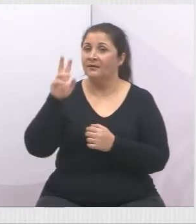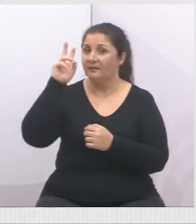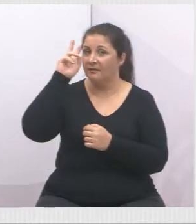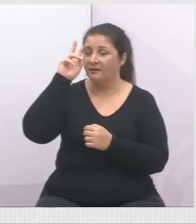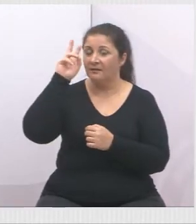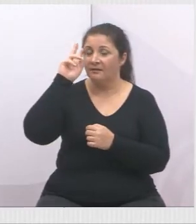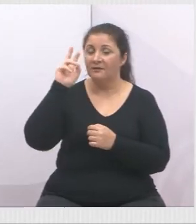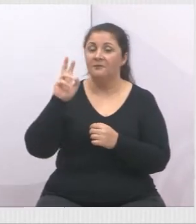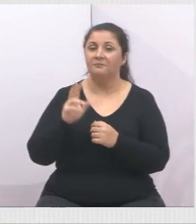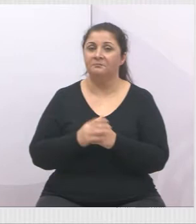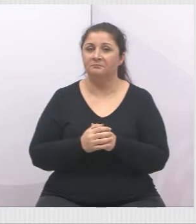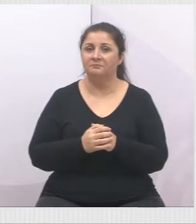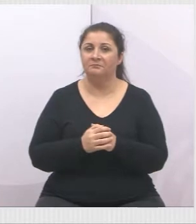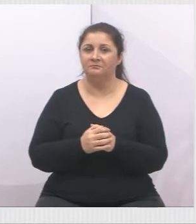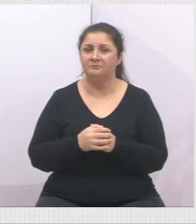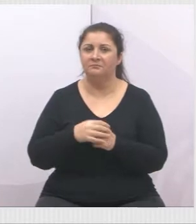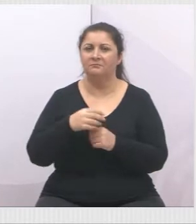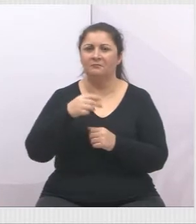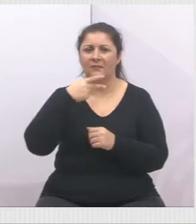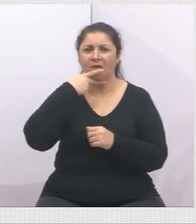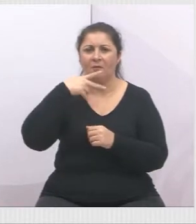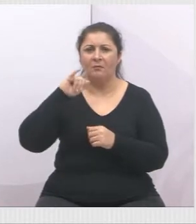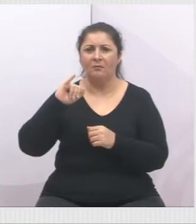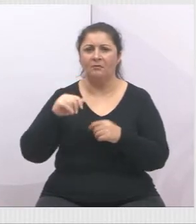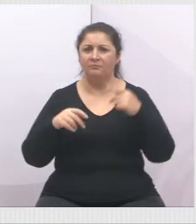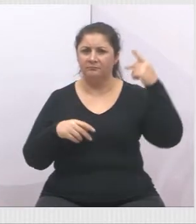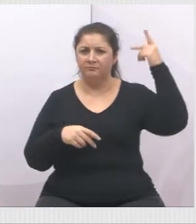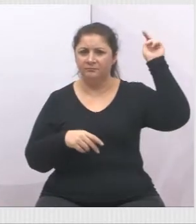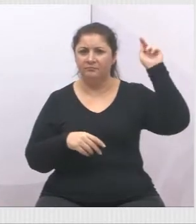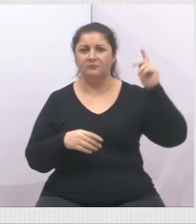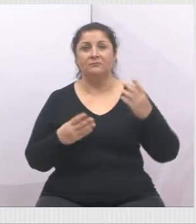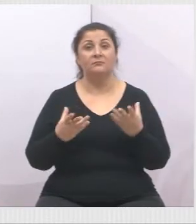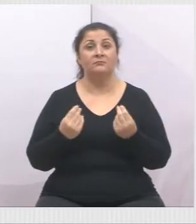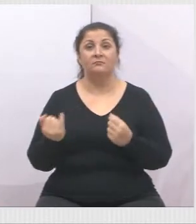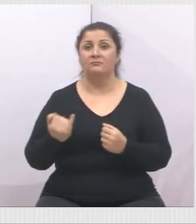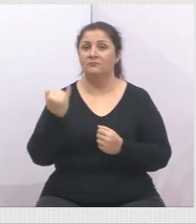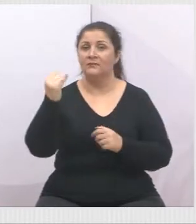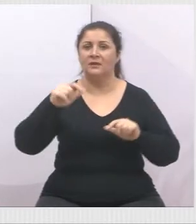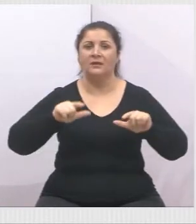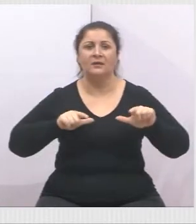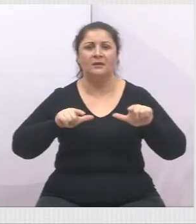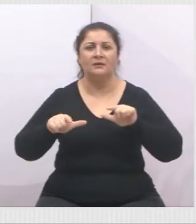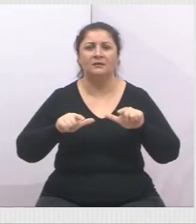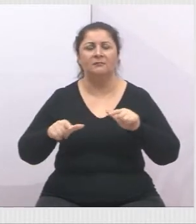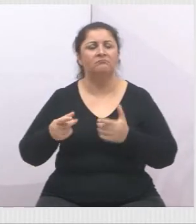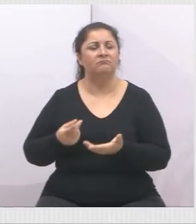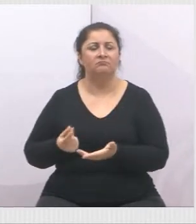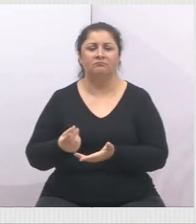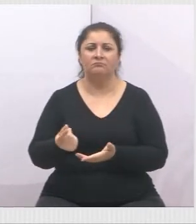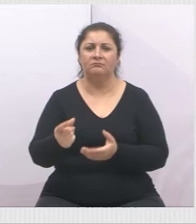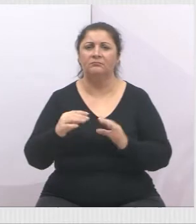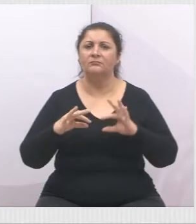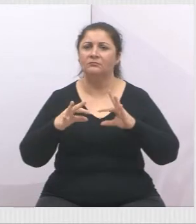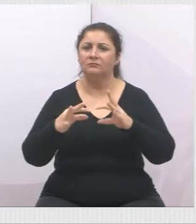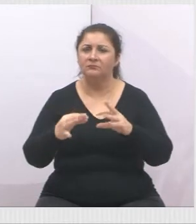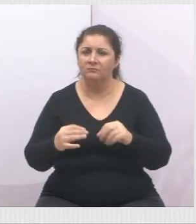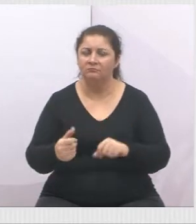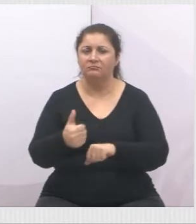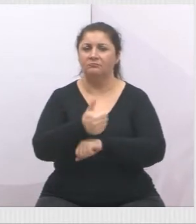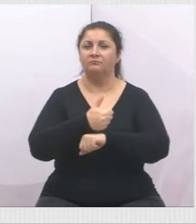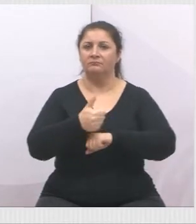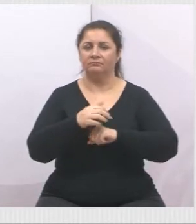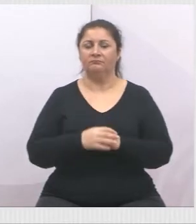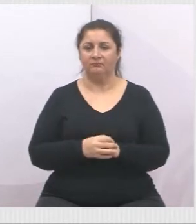o quanto meu pai foi importante para a cidade, por todo o trabalho que ele fez durante toda a sua carreira em